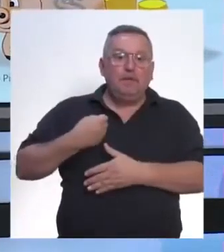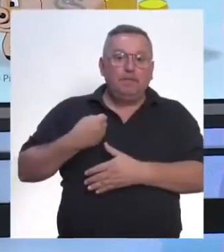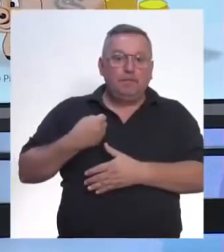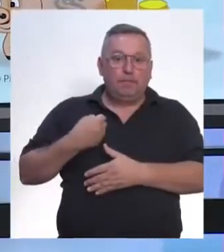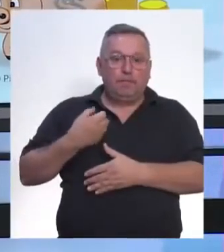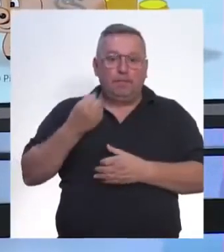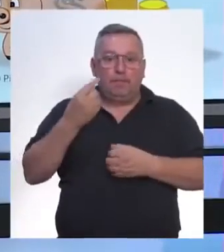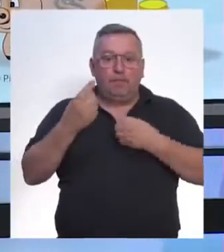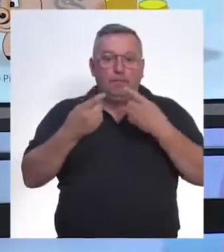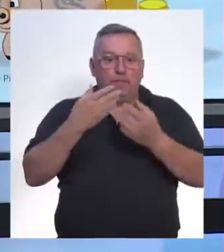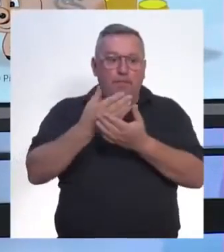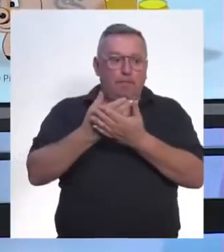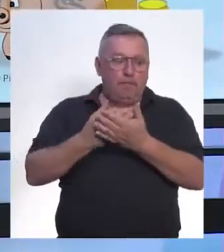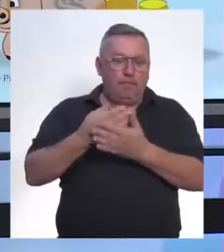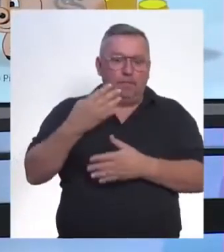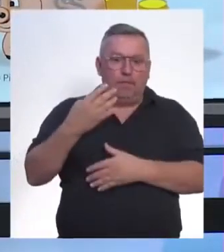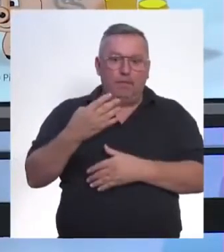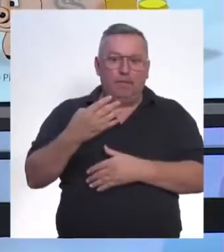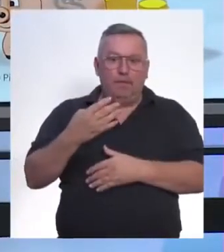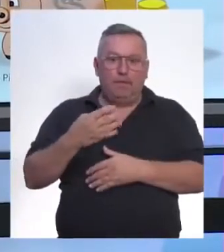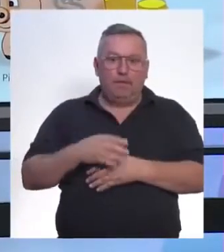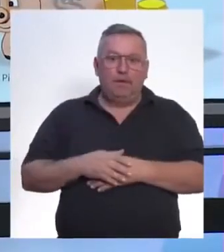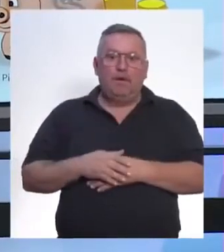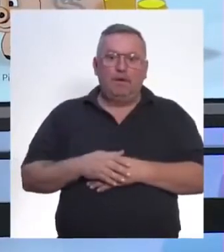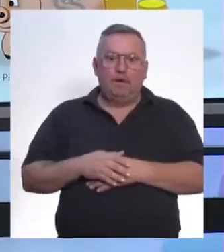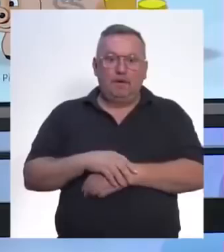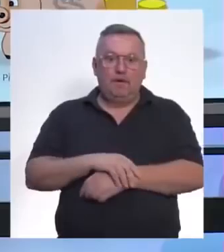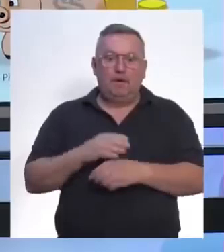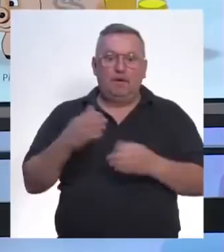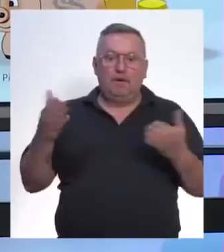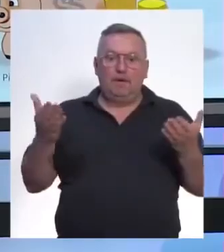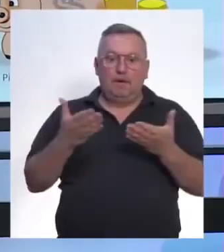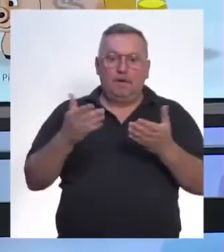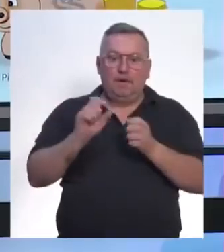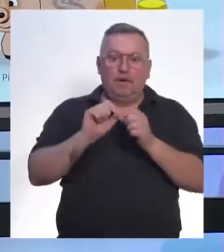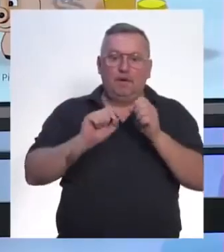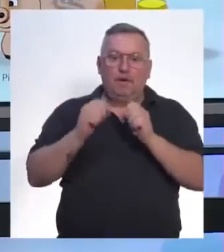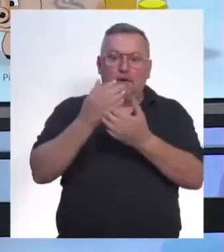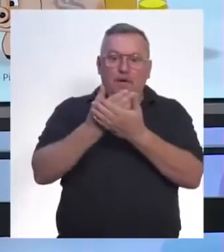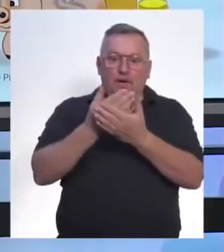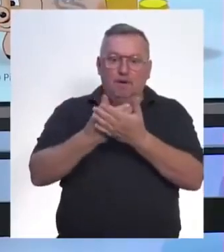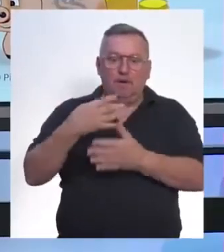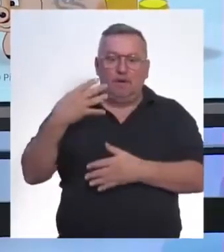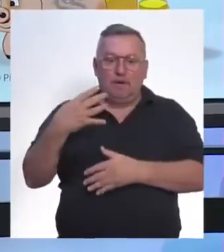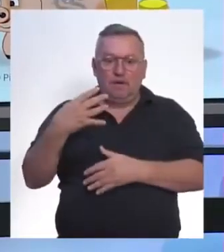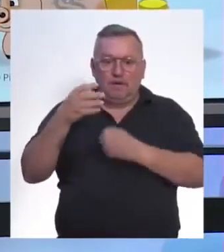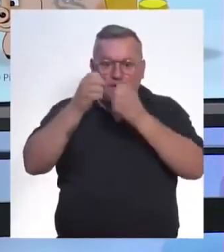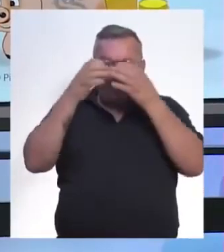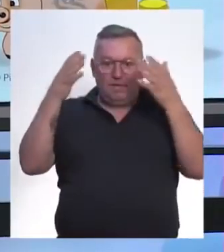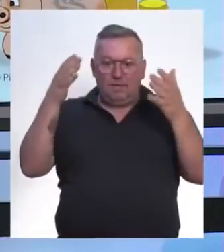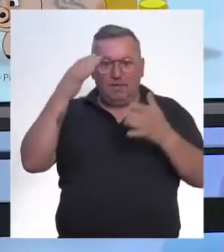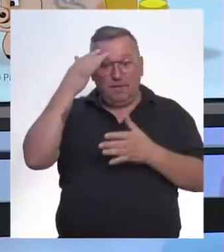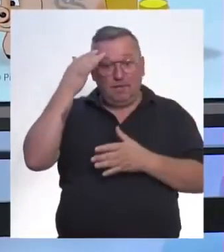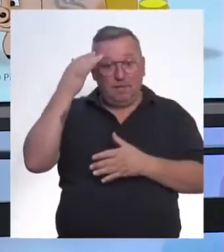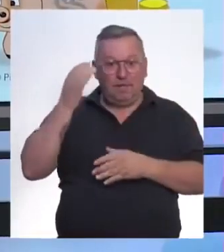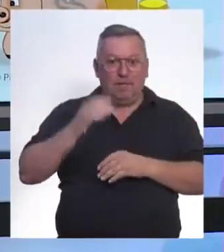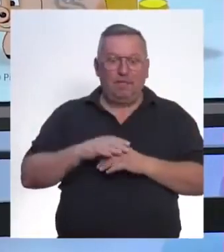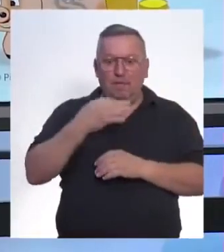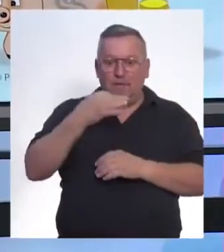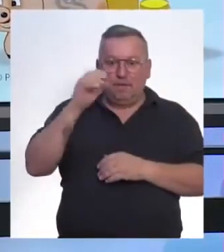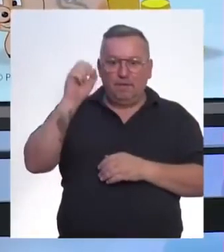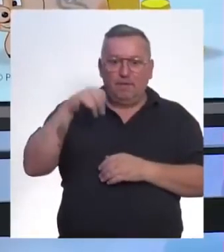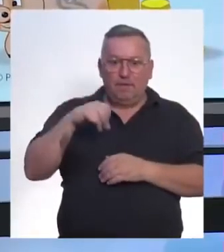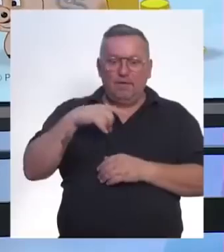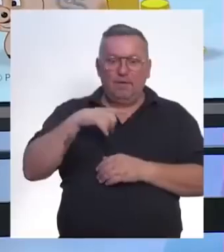aula 3, aula 4. Como ontem foi a correção da AP, essa aula de hoje é a 4. Esclarecido, Alessandro? Eu acho que sim,